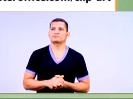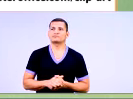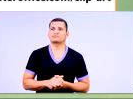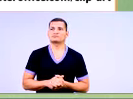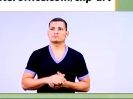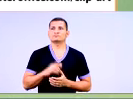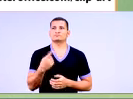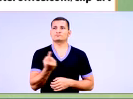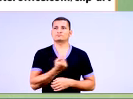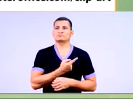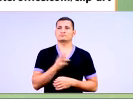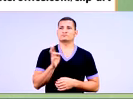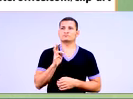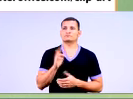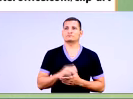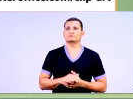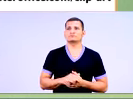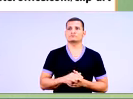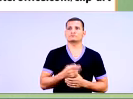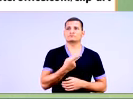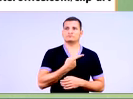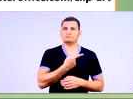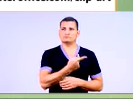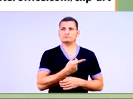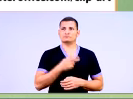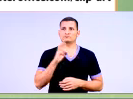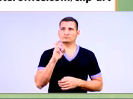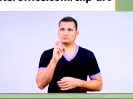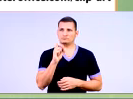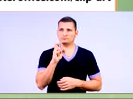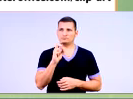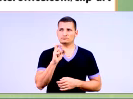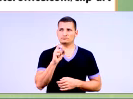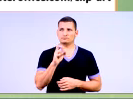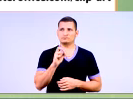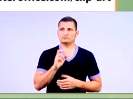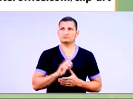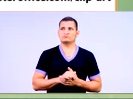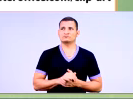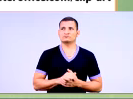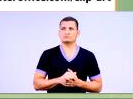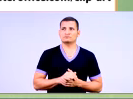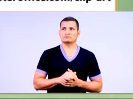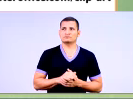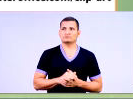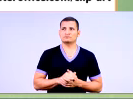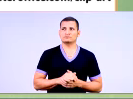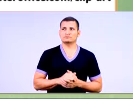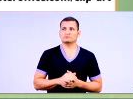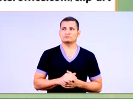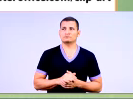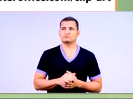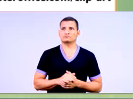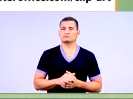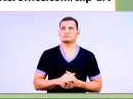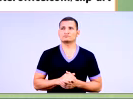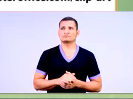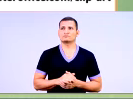Quem? Nós quem? Meu avô e eu. Tá aqui a figura. Em vez de we, eu também poderia escrever